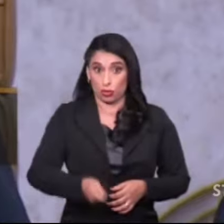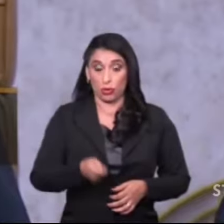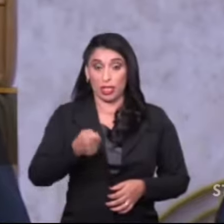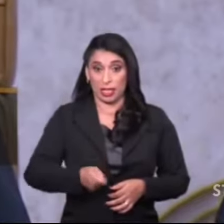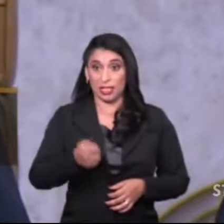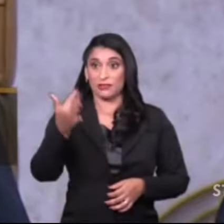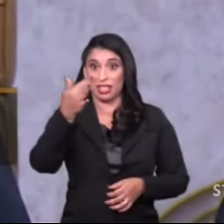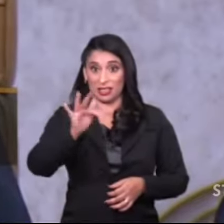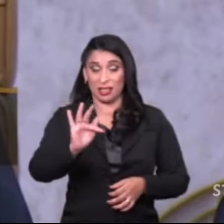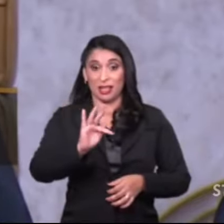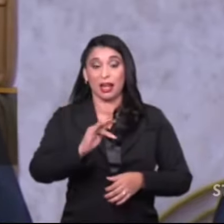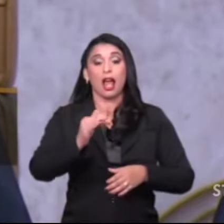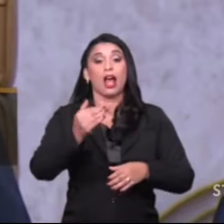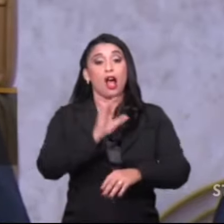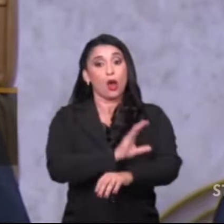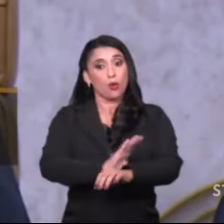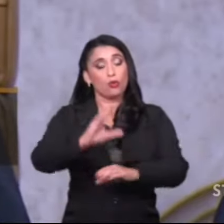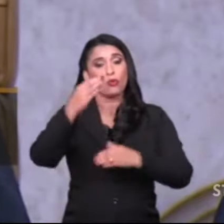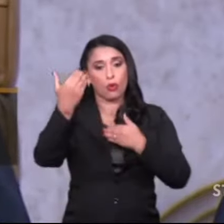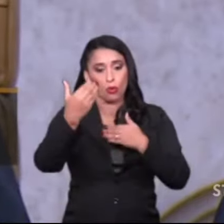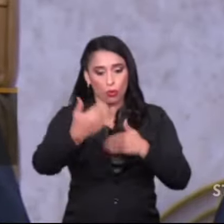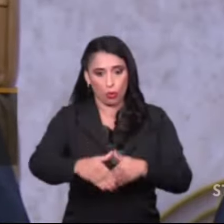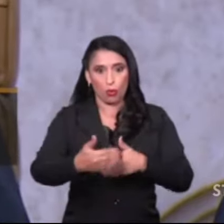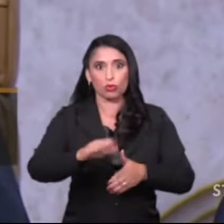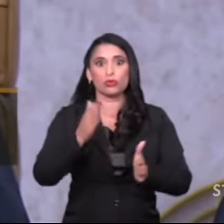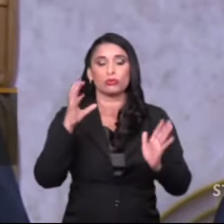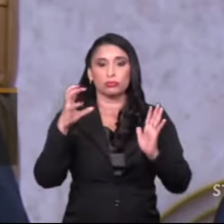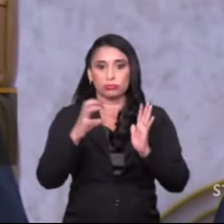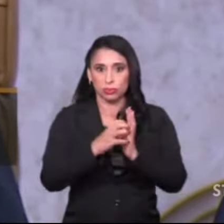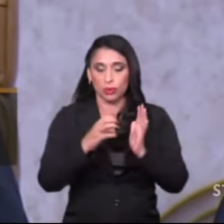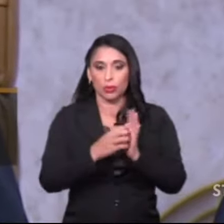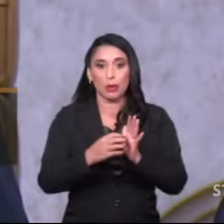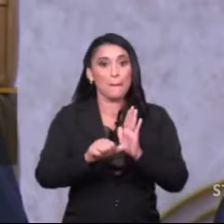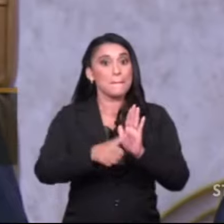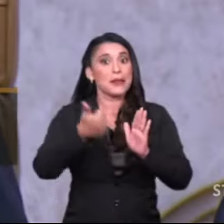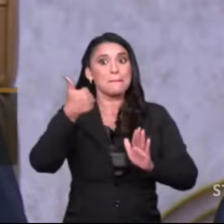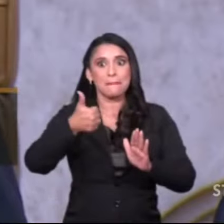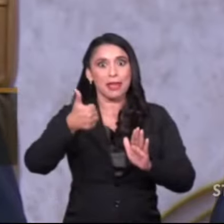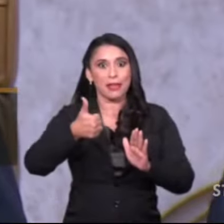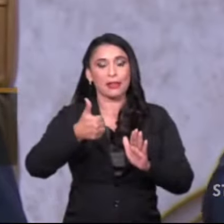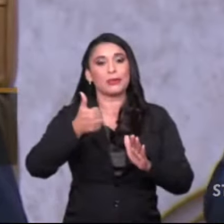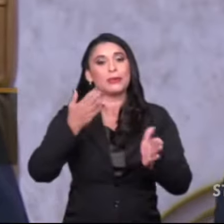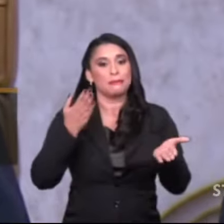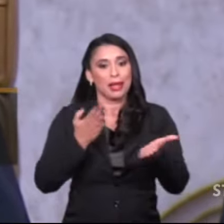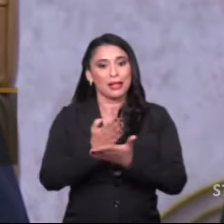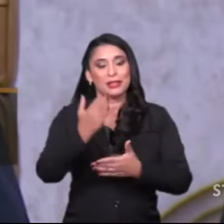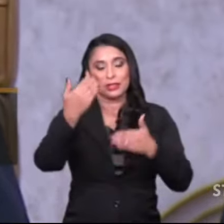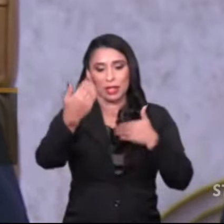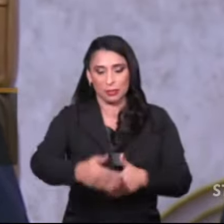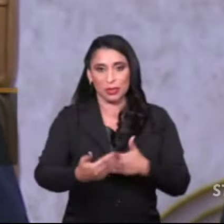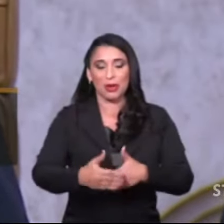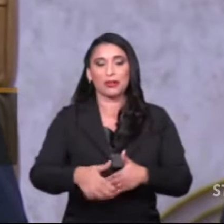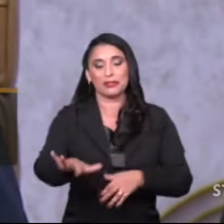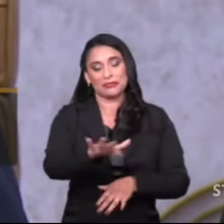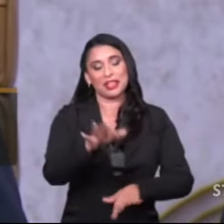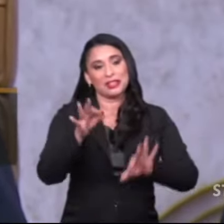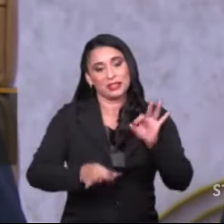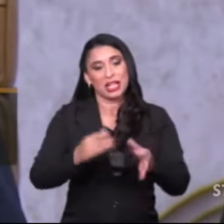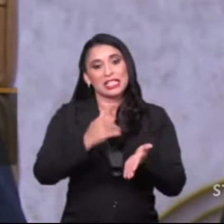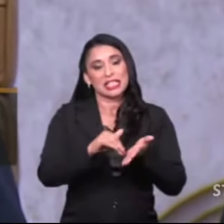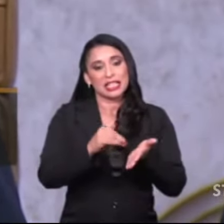foi o primeiro colocado do concurso dele de juiz federal, portanto, também trafegou pelo Judiciário e foi secretário do